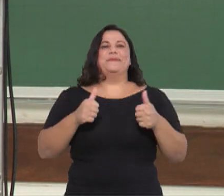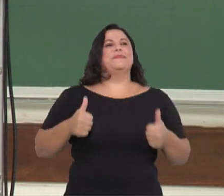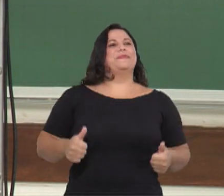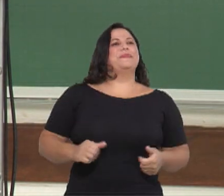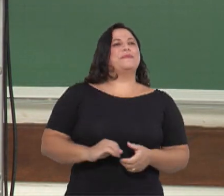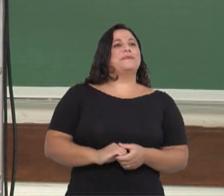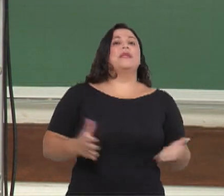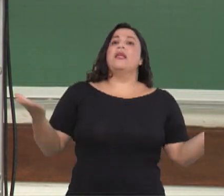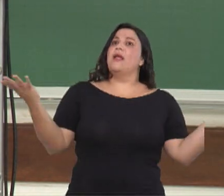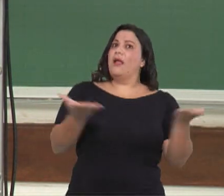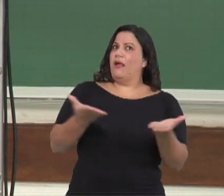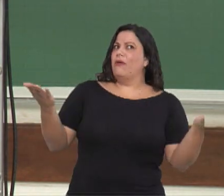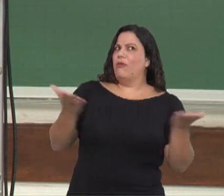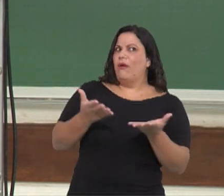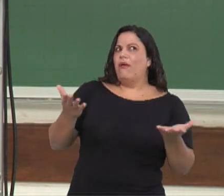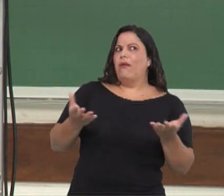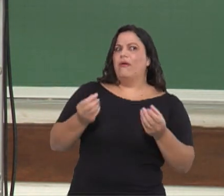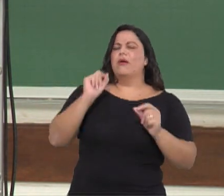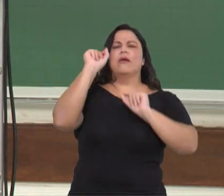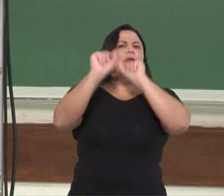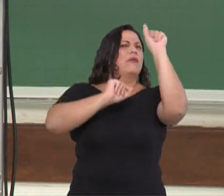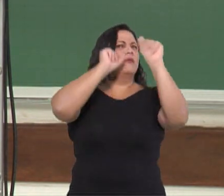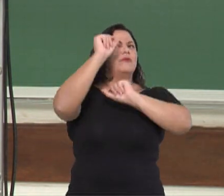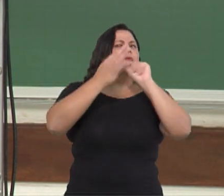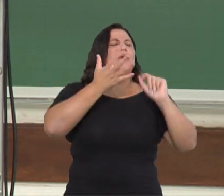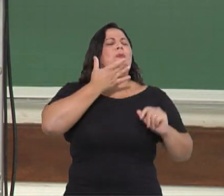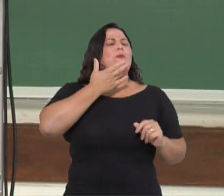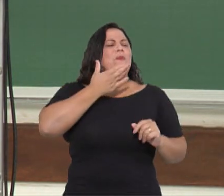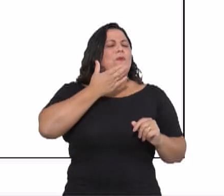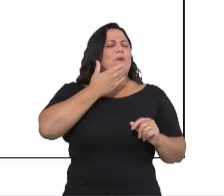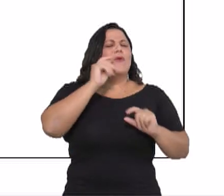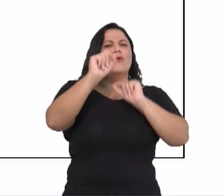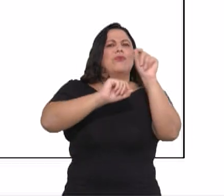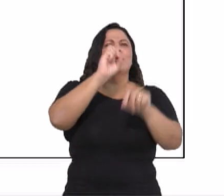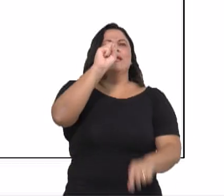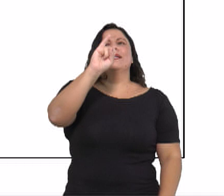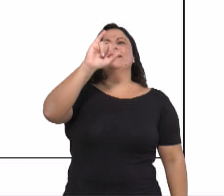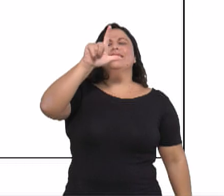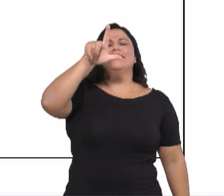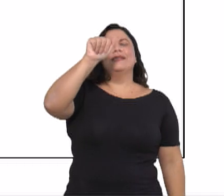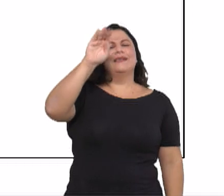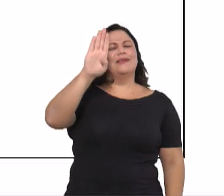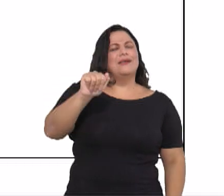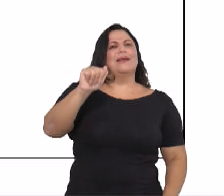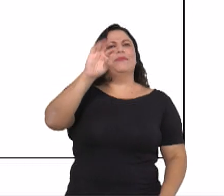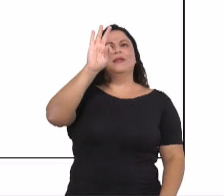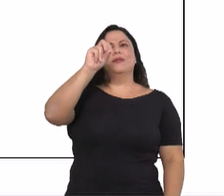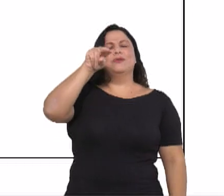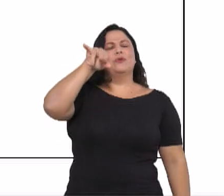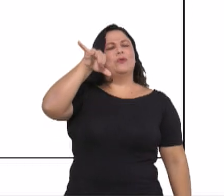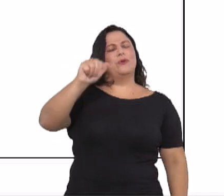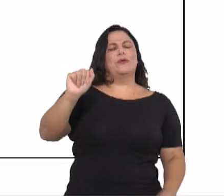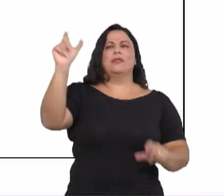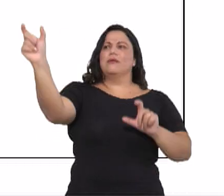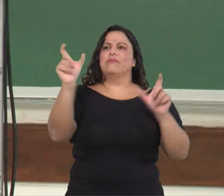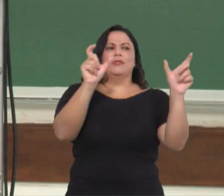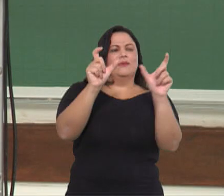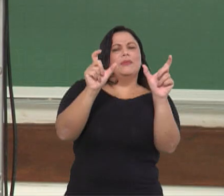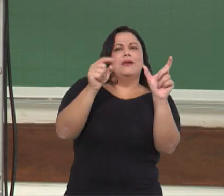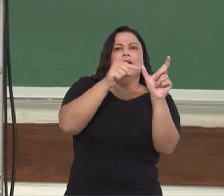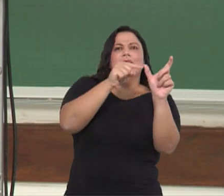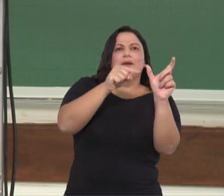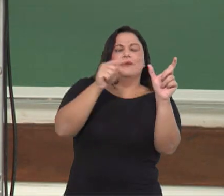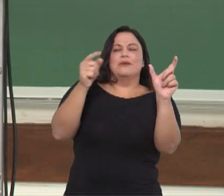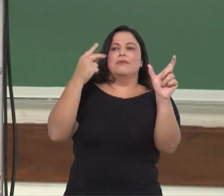E agora, qual cor que predominou? Qual é a sílaba tônica dessas palavras? Vou deixar vocês voltarem ali no texto